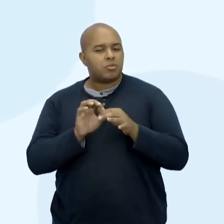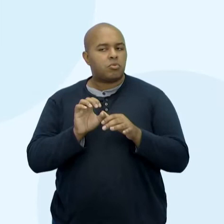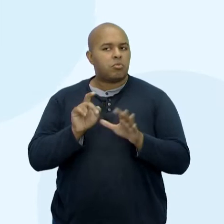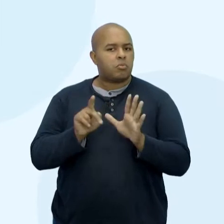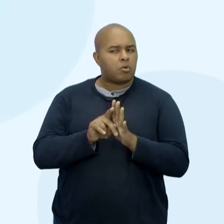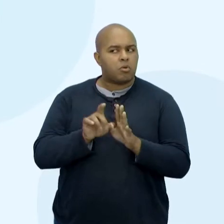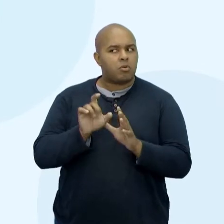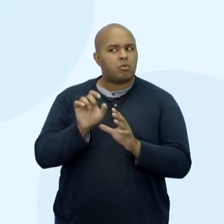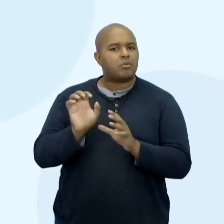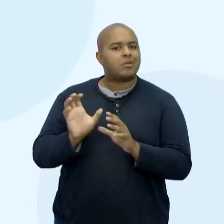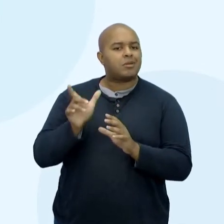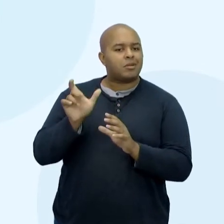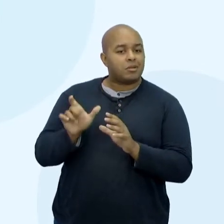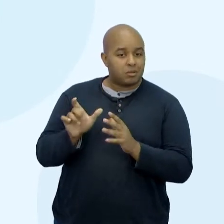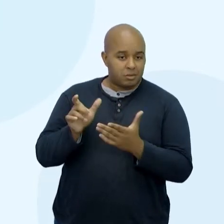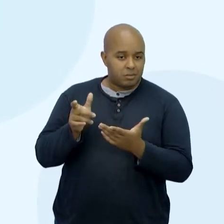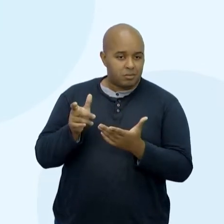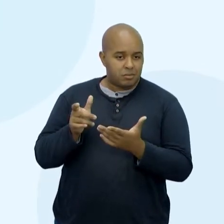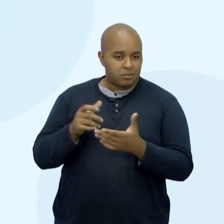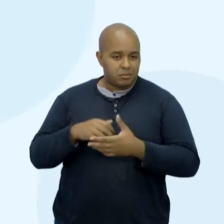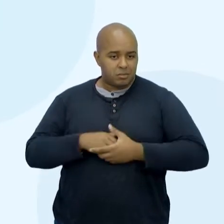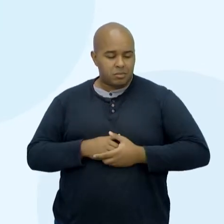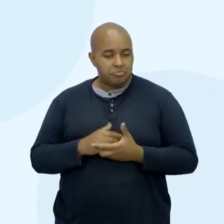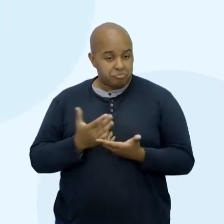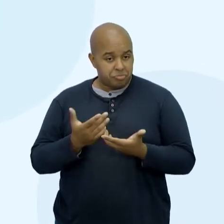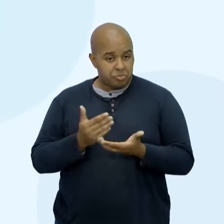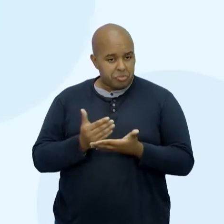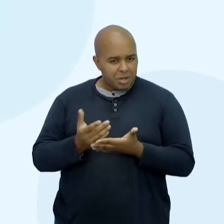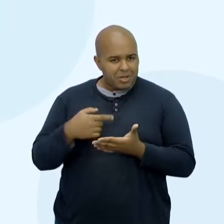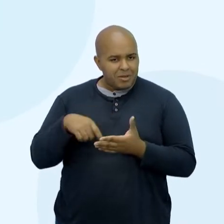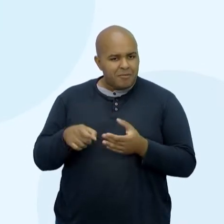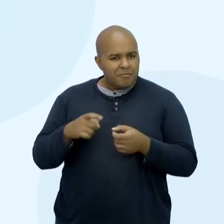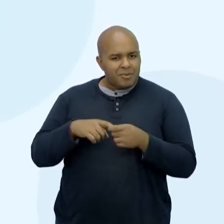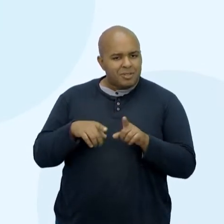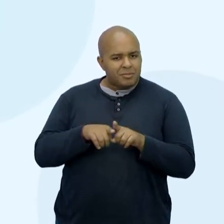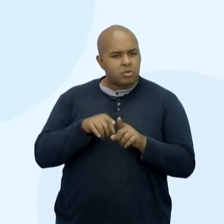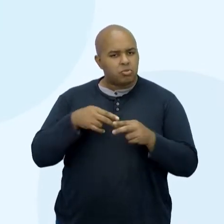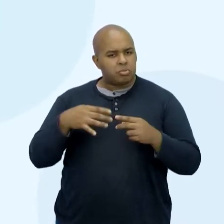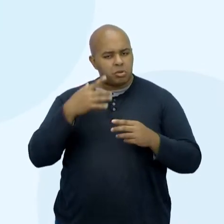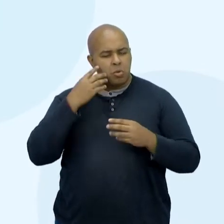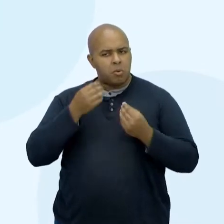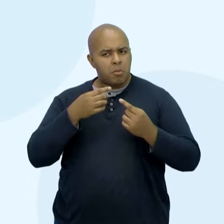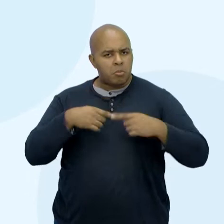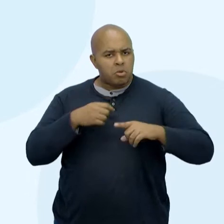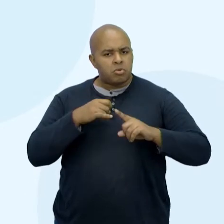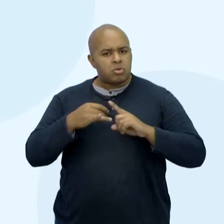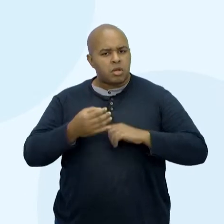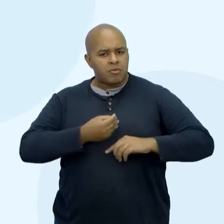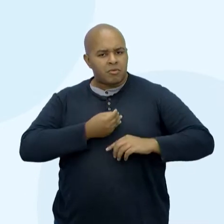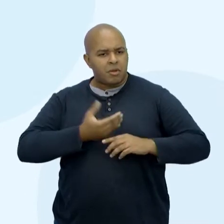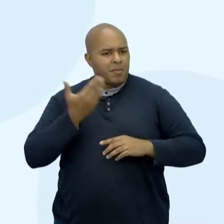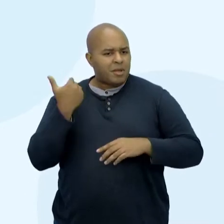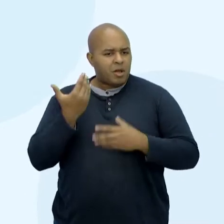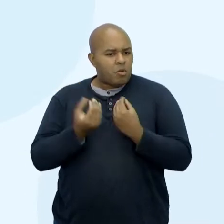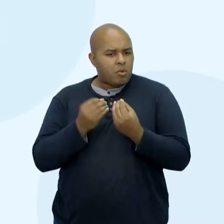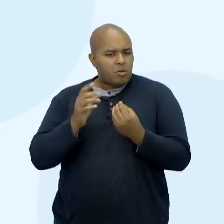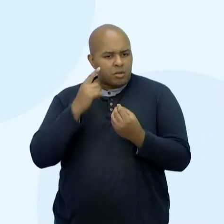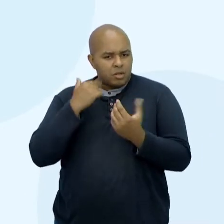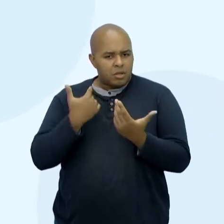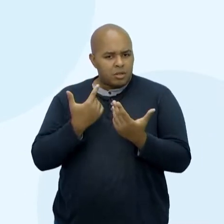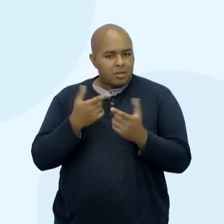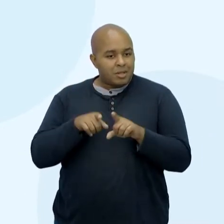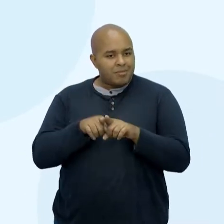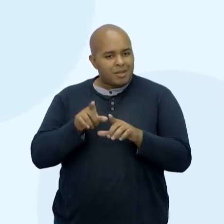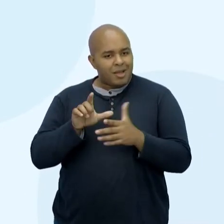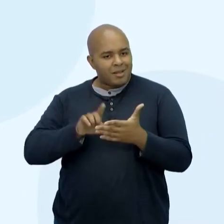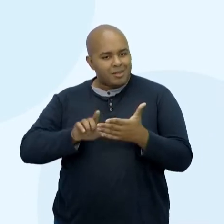contexto em que se deu o fato. De início, retomaremos a situação política e social vivida na época e